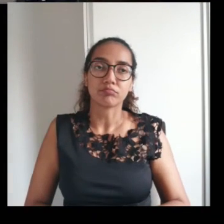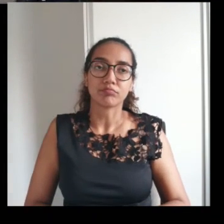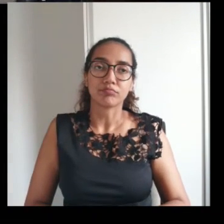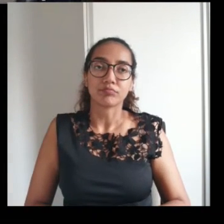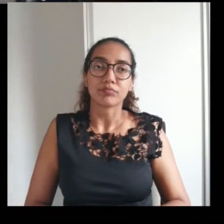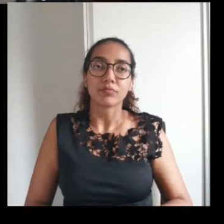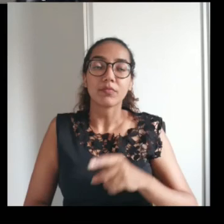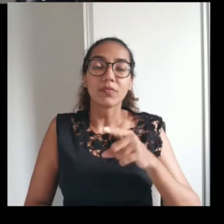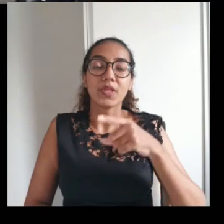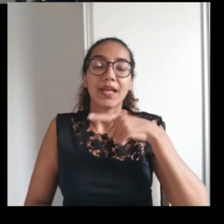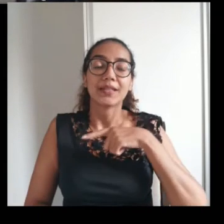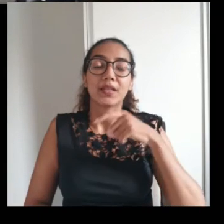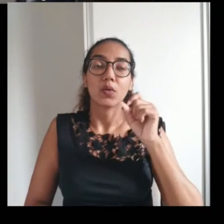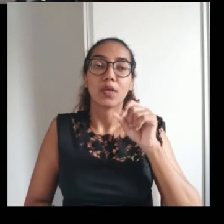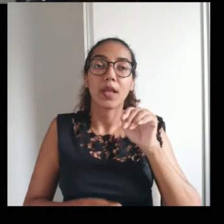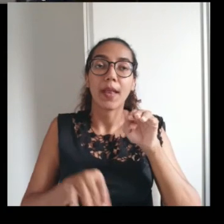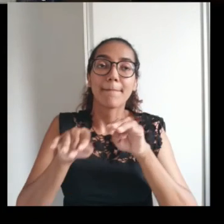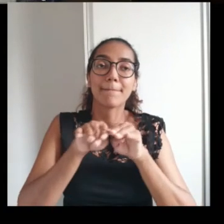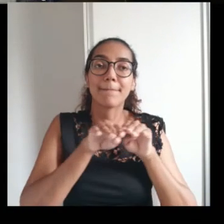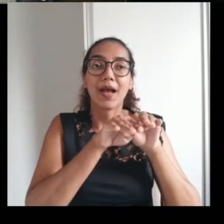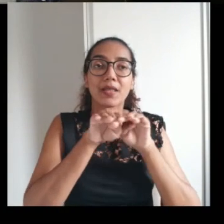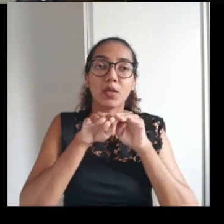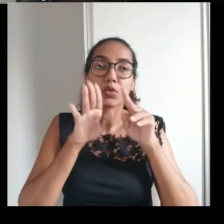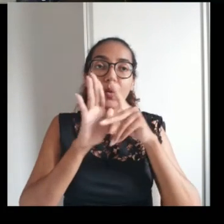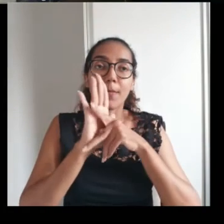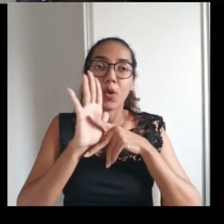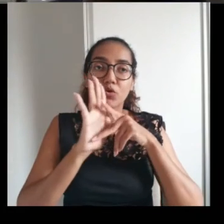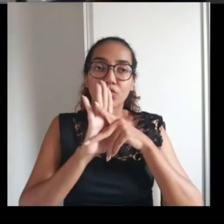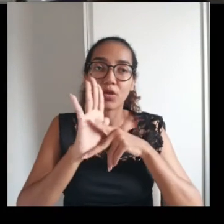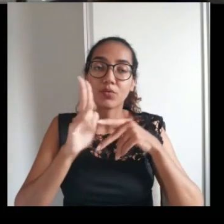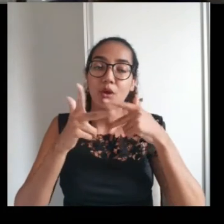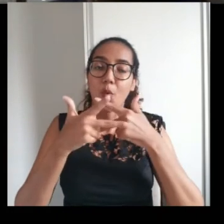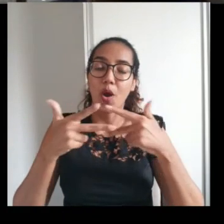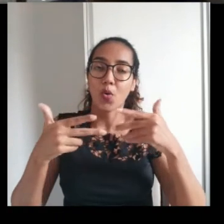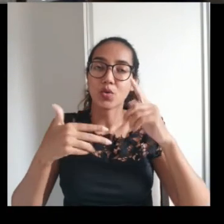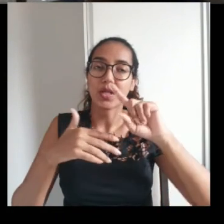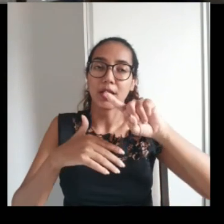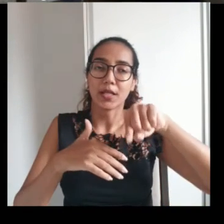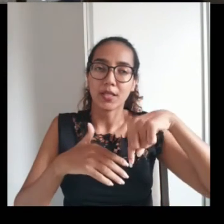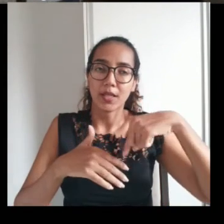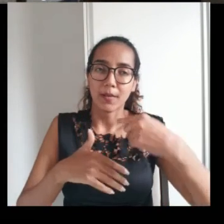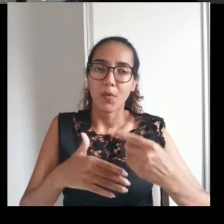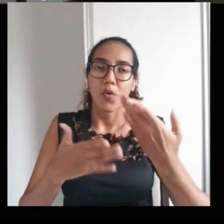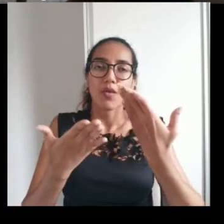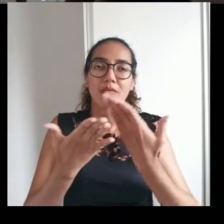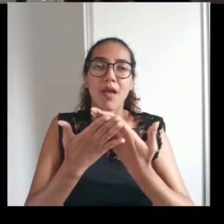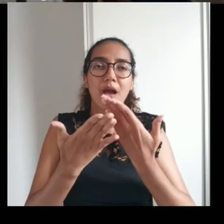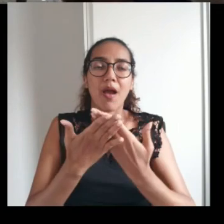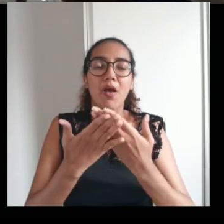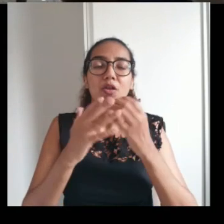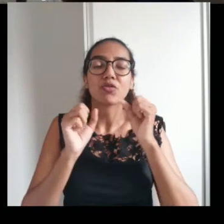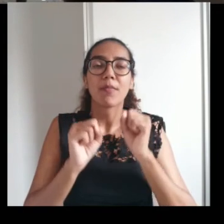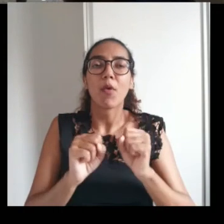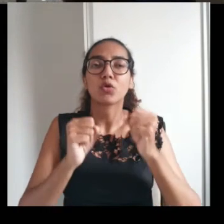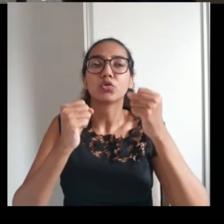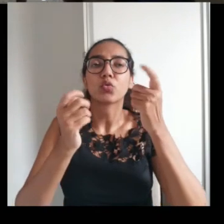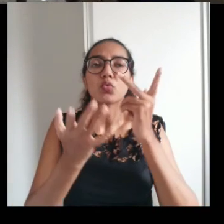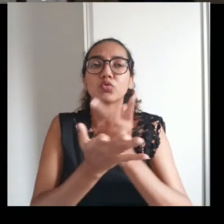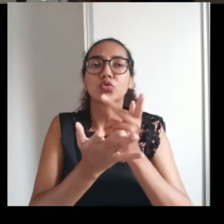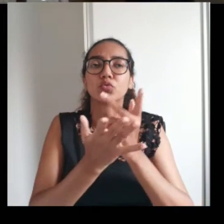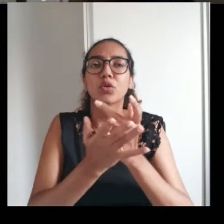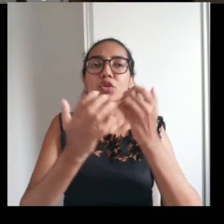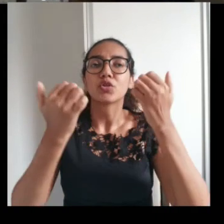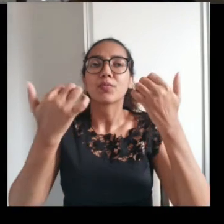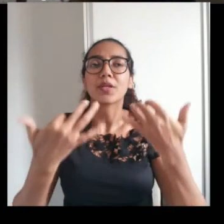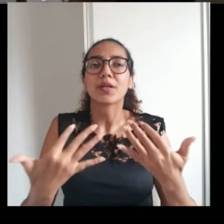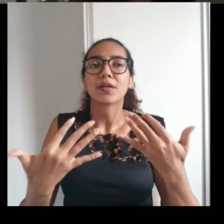tá? E aí é uma coisa que a gente pode depois continuar na aula, na próxima aula aí. Mas o que é um padrão de projeto?